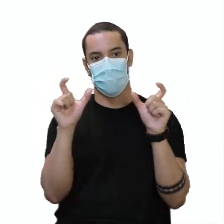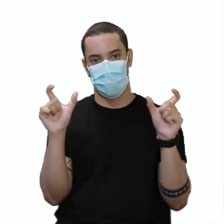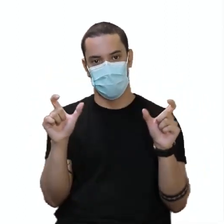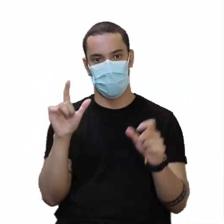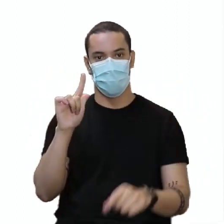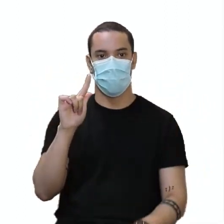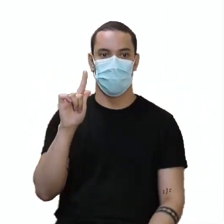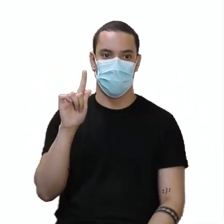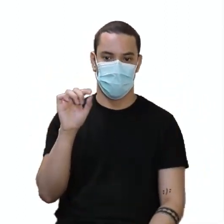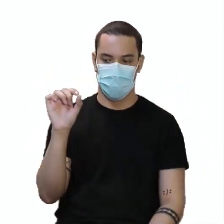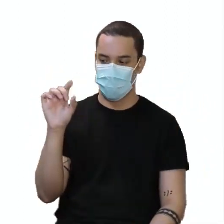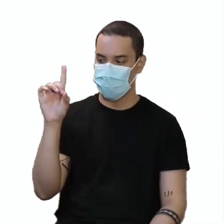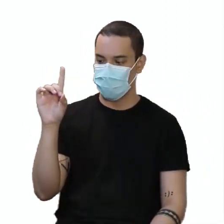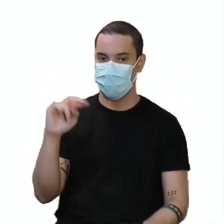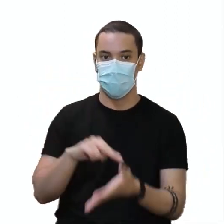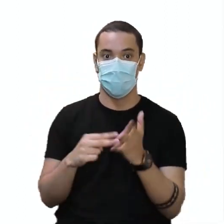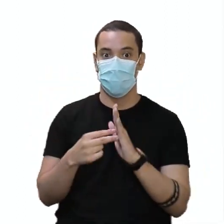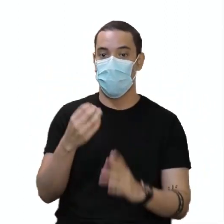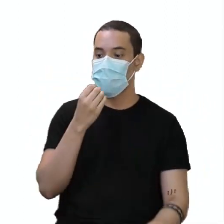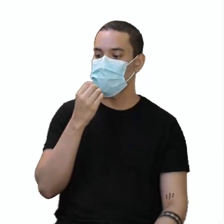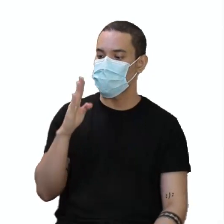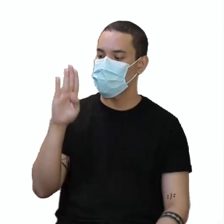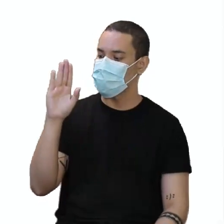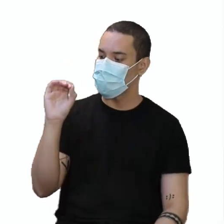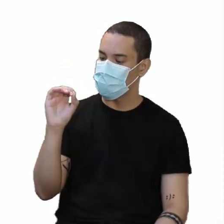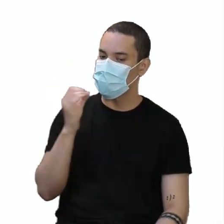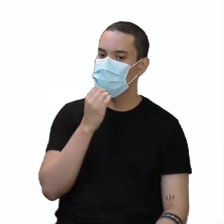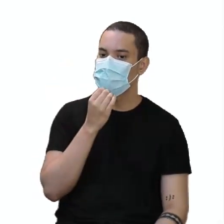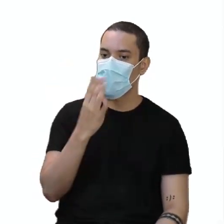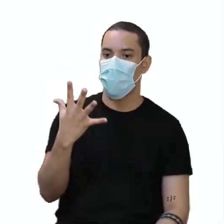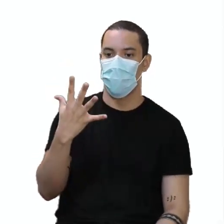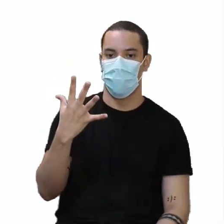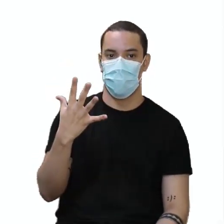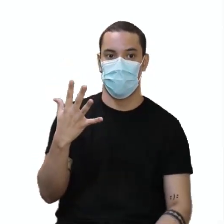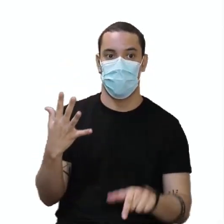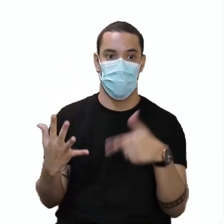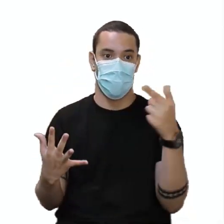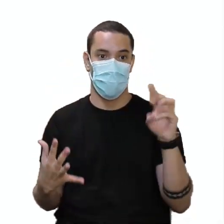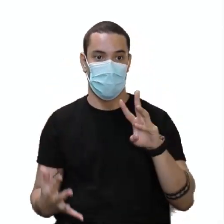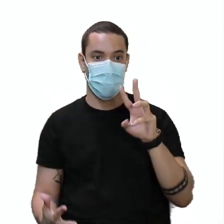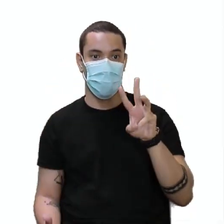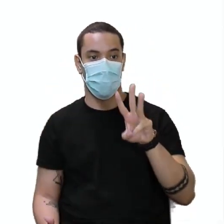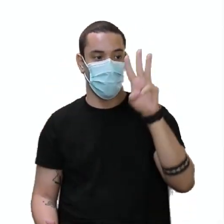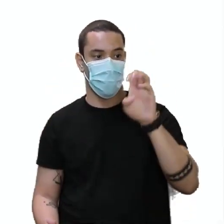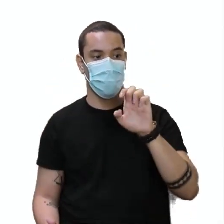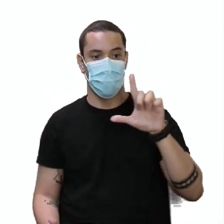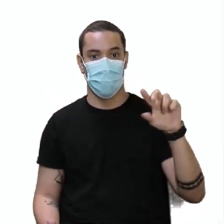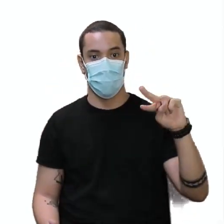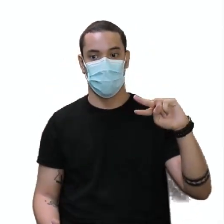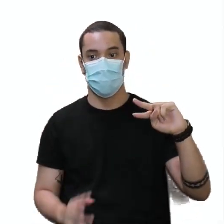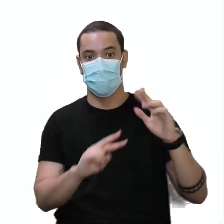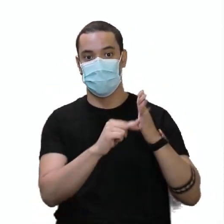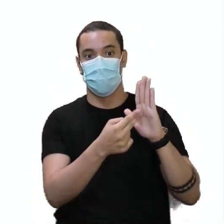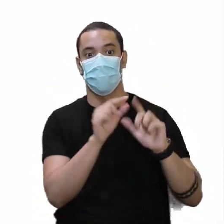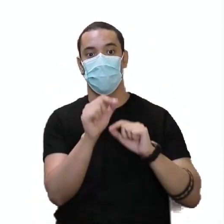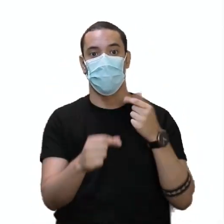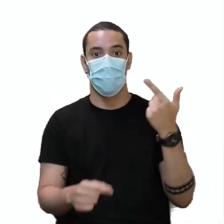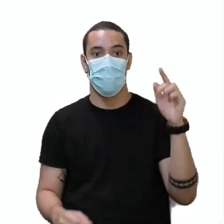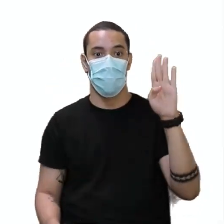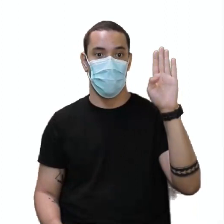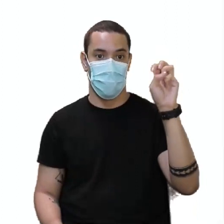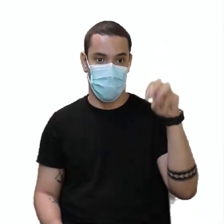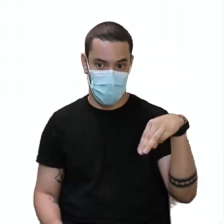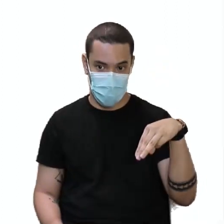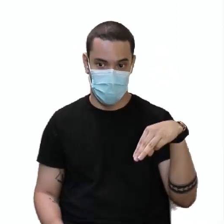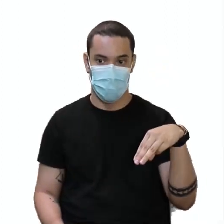good, bom, que é um adjetivo, ele modifica o substantivo, e well, que significa bem, tá? Tem uma tradução